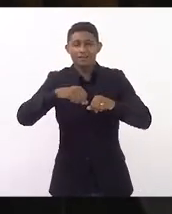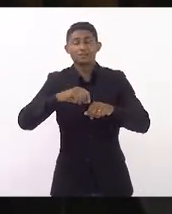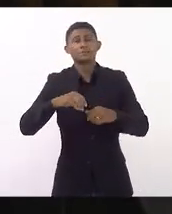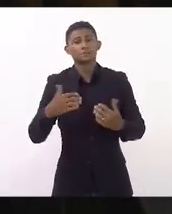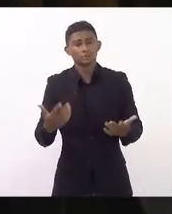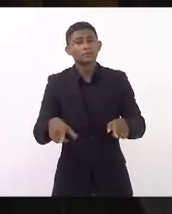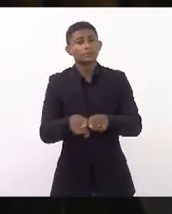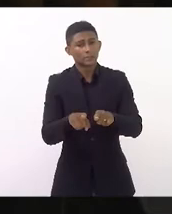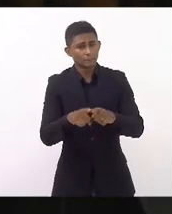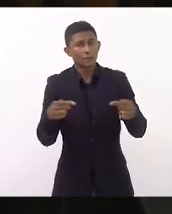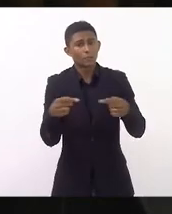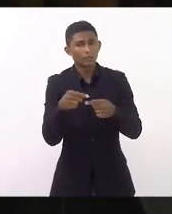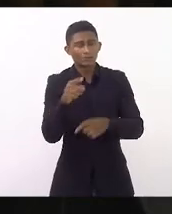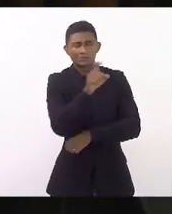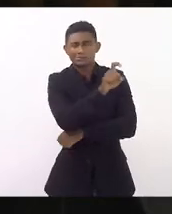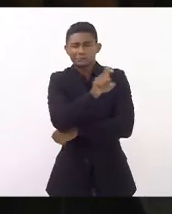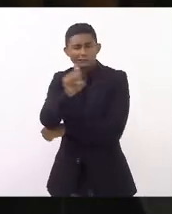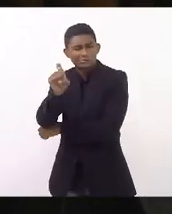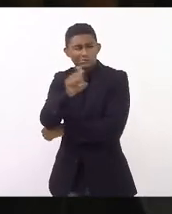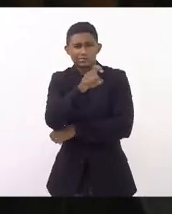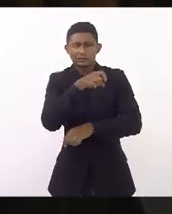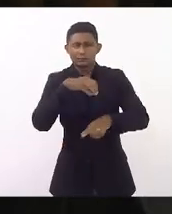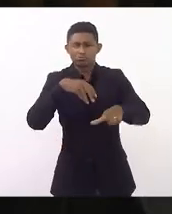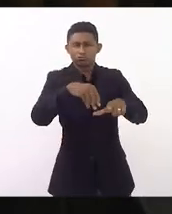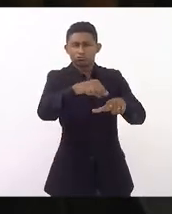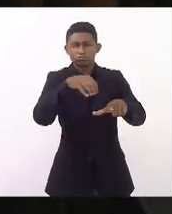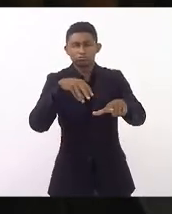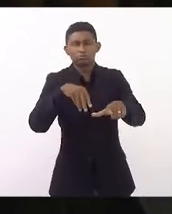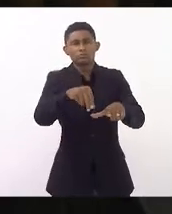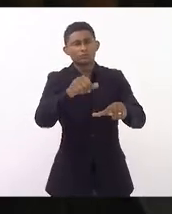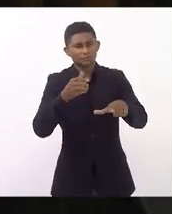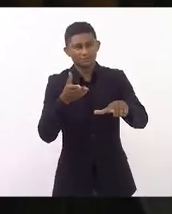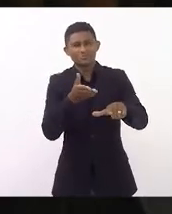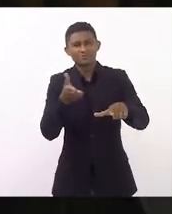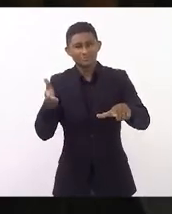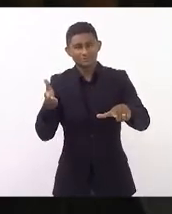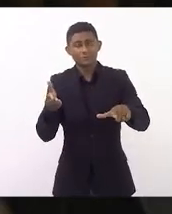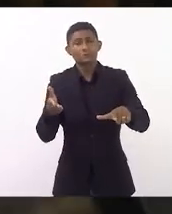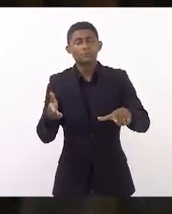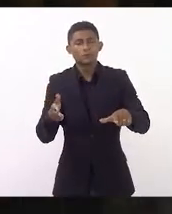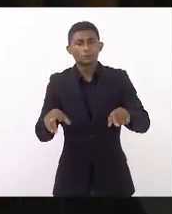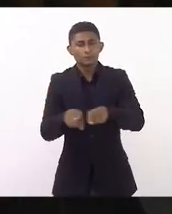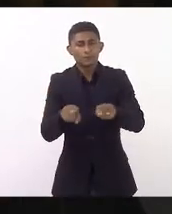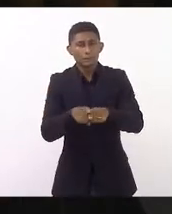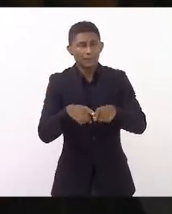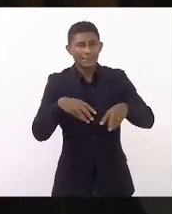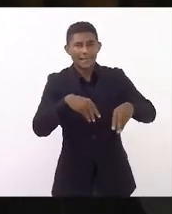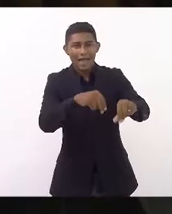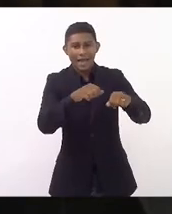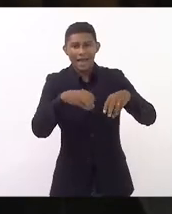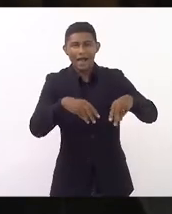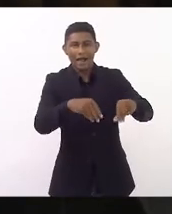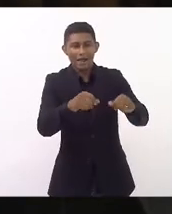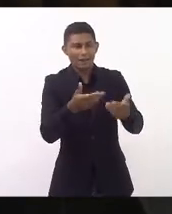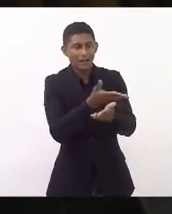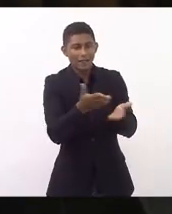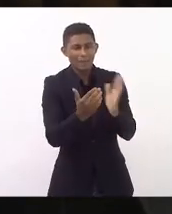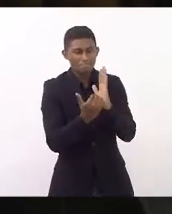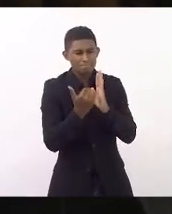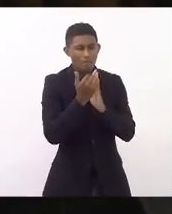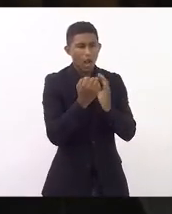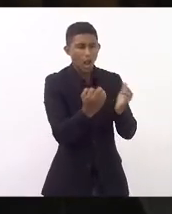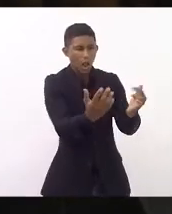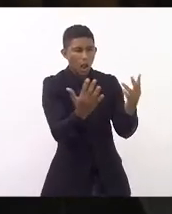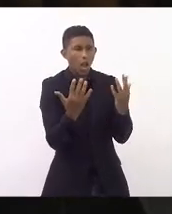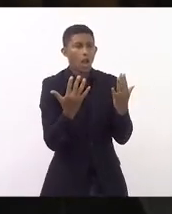de fertilizantes e os diferentes mecanismos de aumentar a produtividade da terra. Então, uma das emendas que a